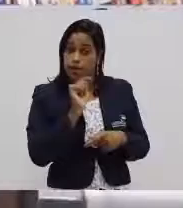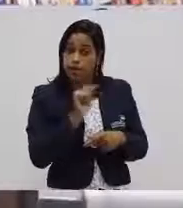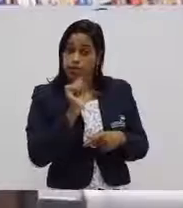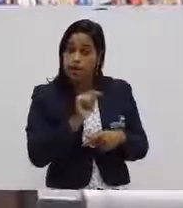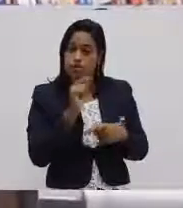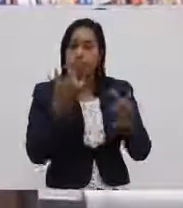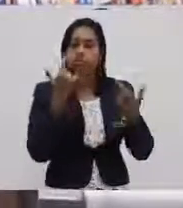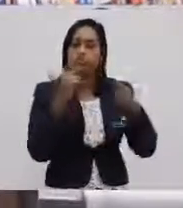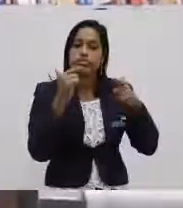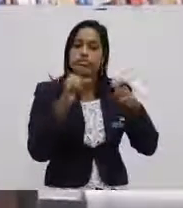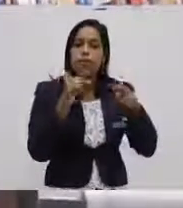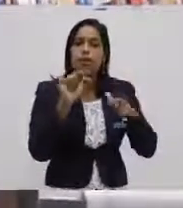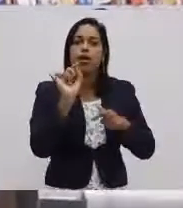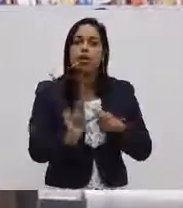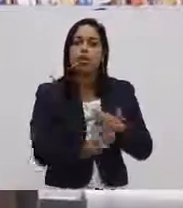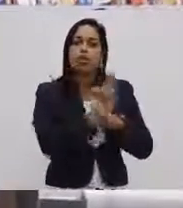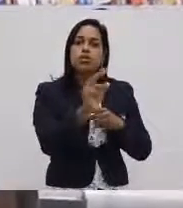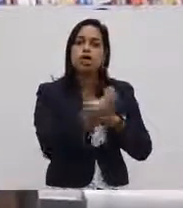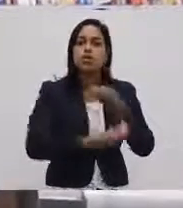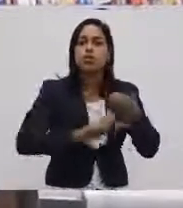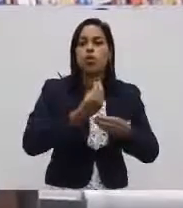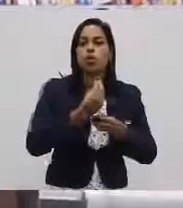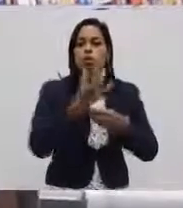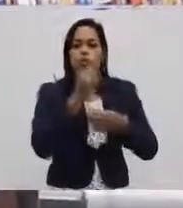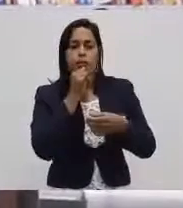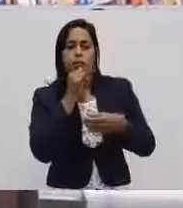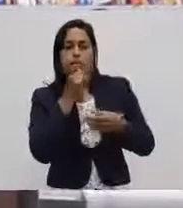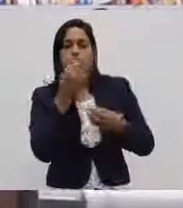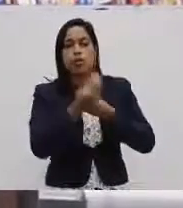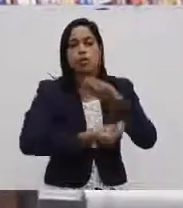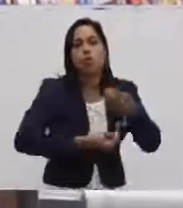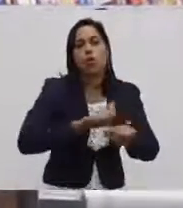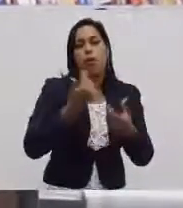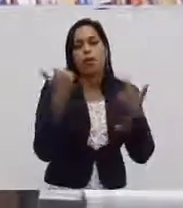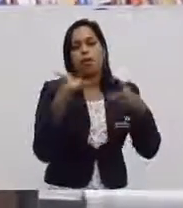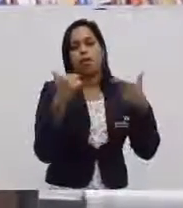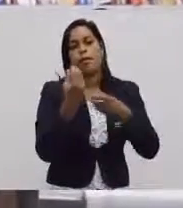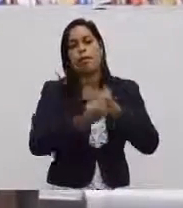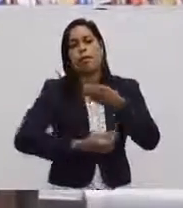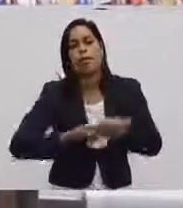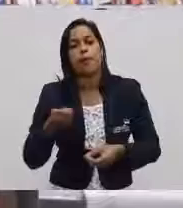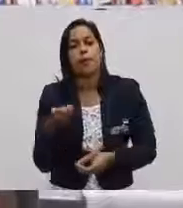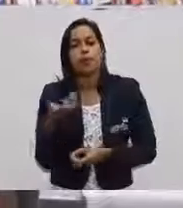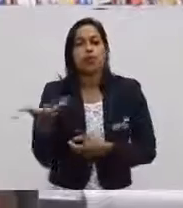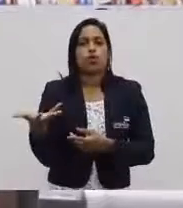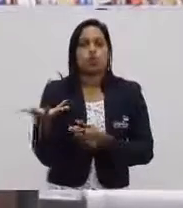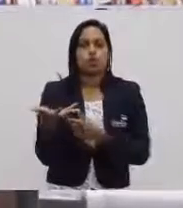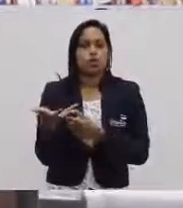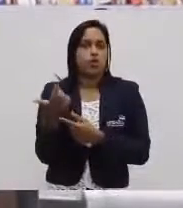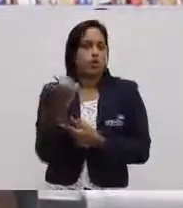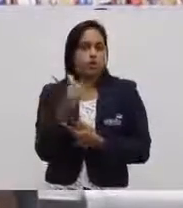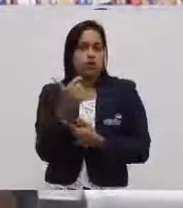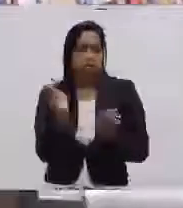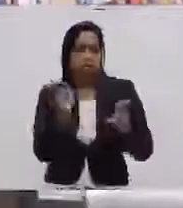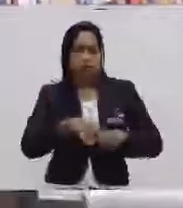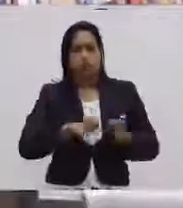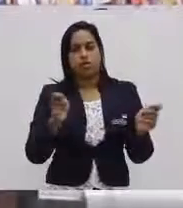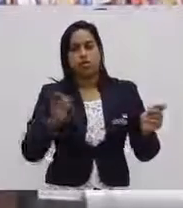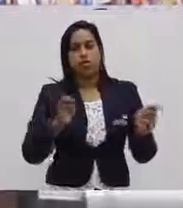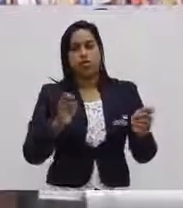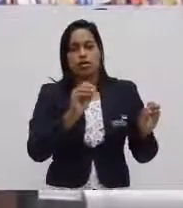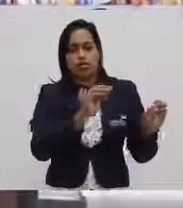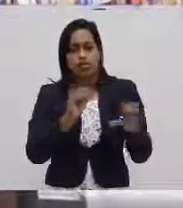utilizado quando, devido ao porte do produto ou à natureza do trabalho, não é possível outra forma de